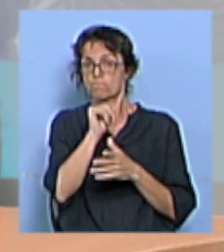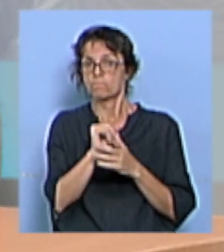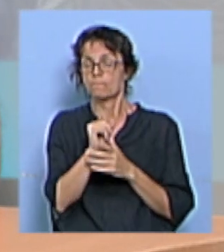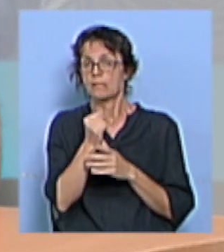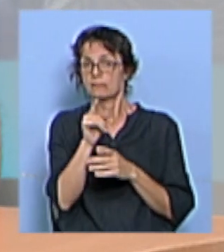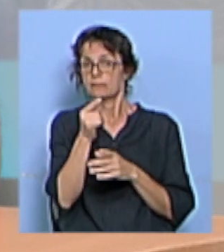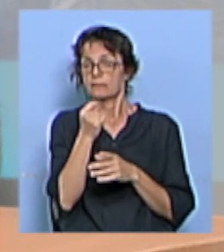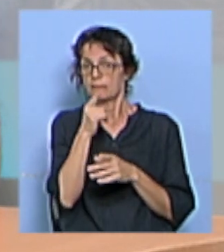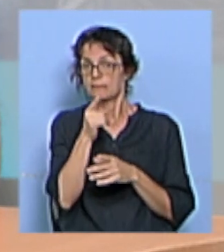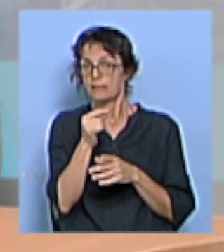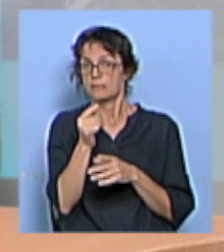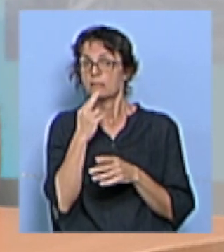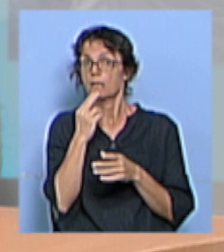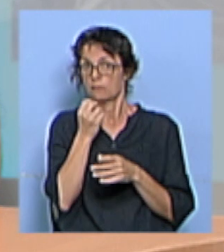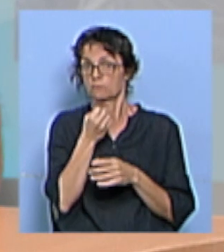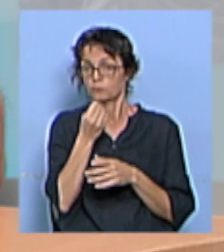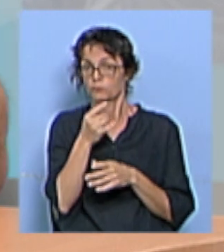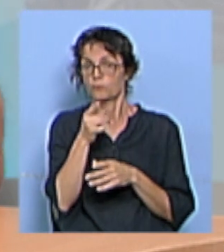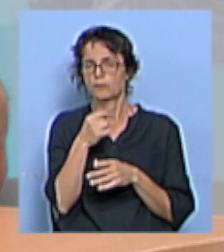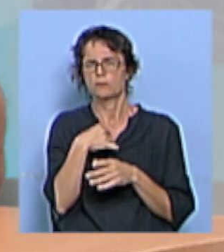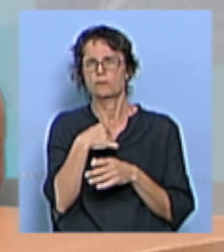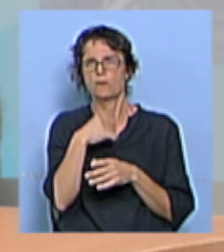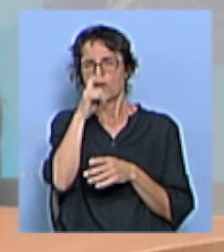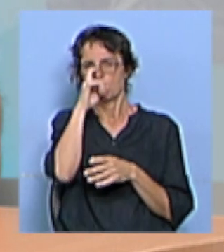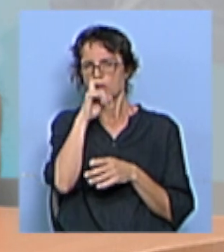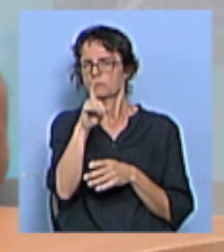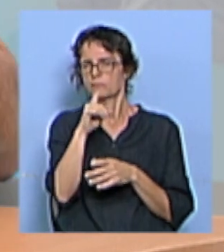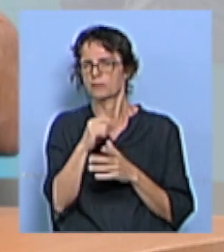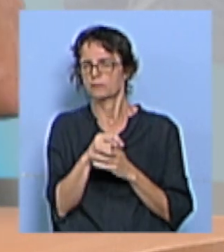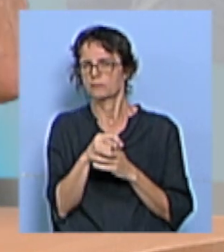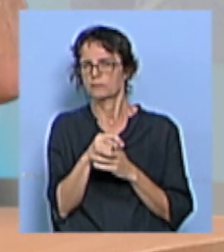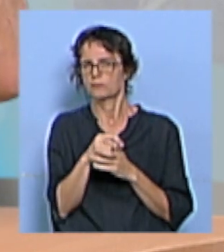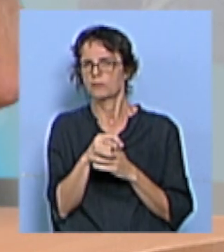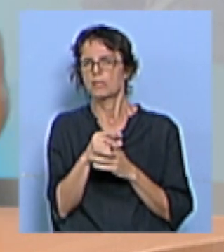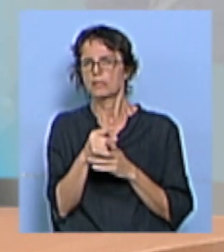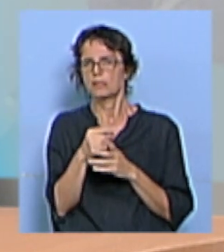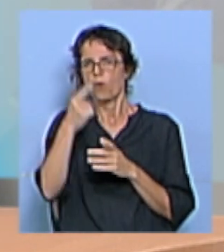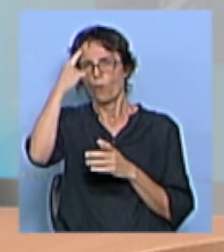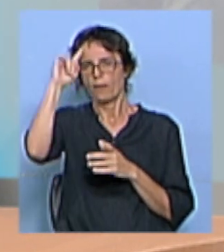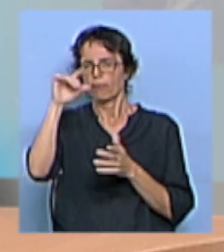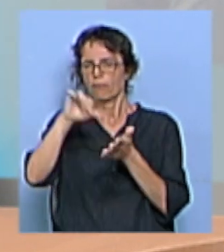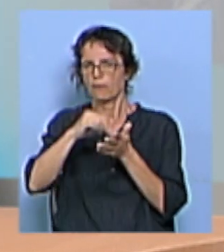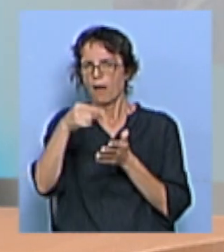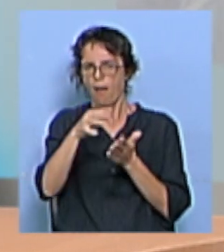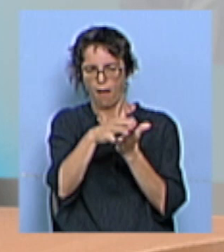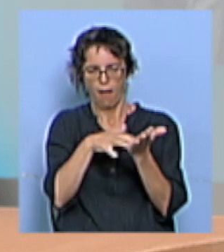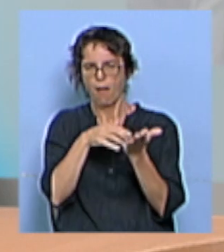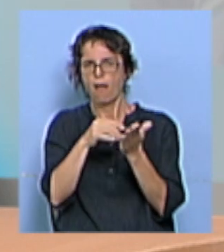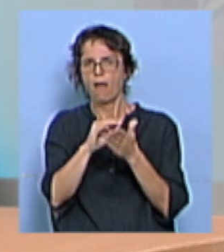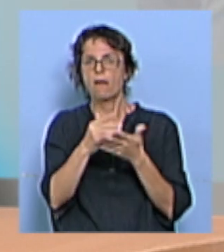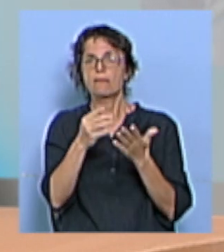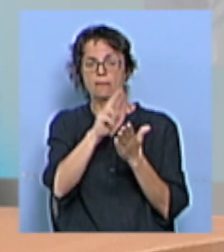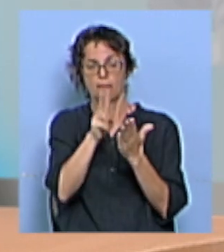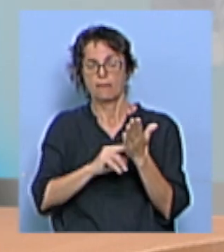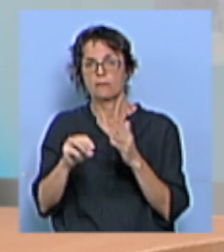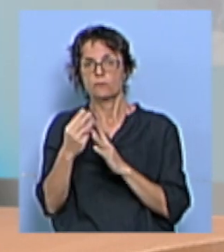estava a recordar que se calhar até há uma ideia central que une as 3 leituras,